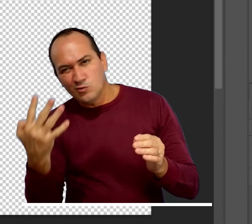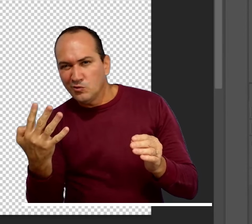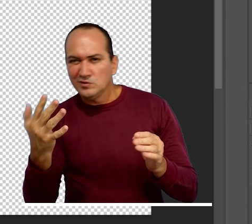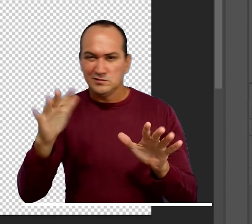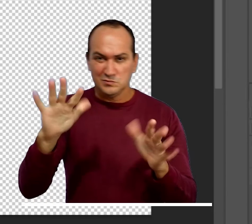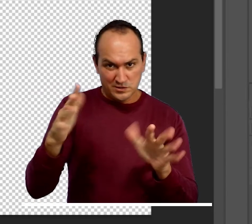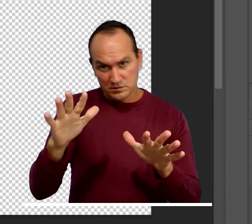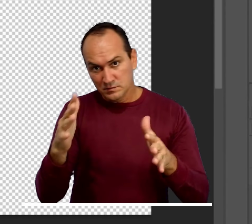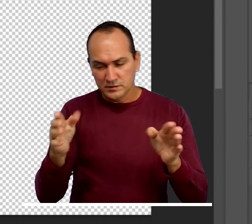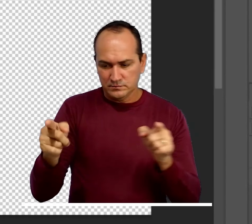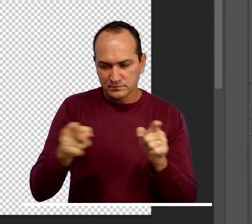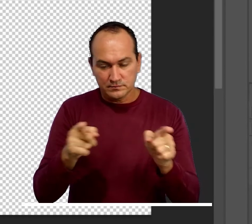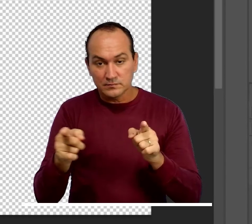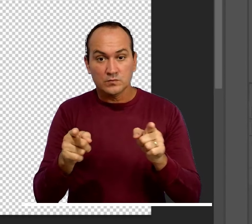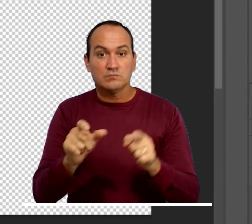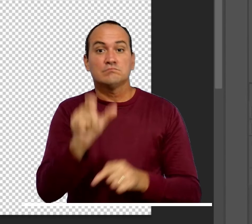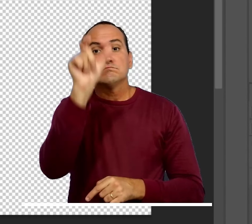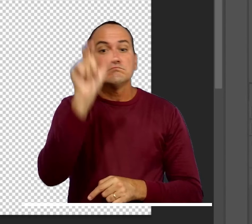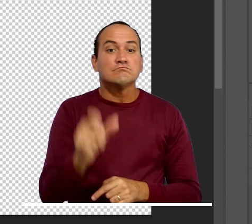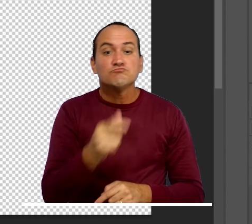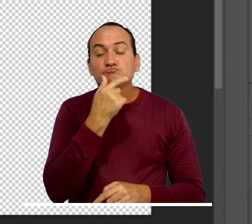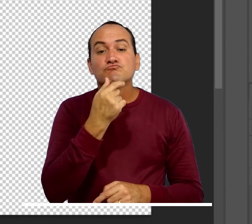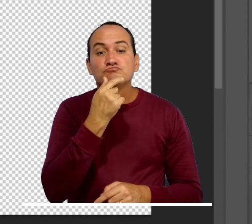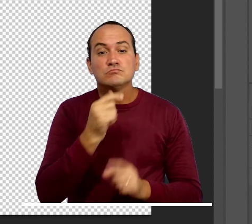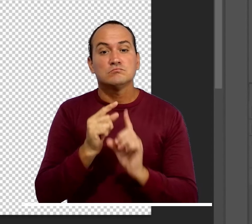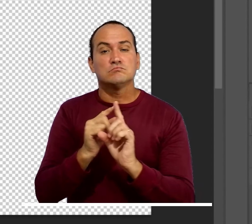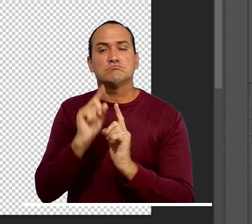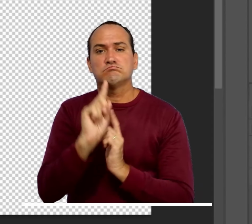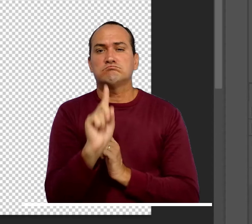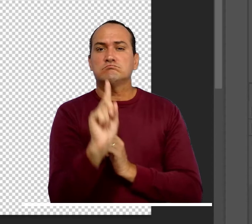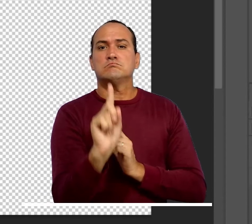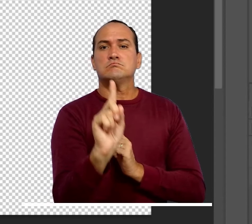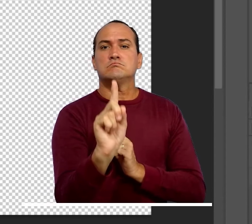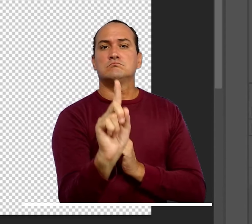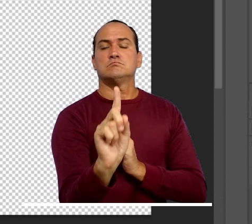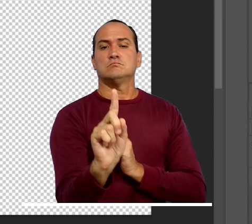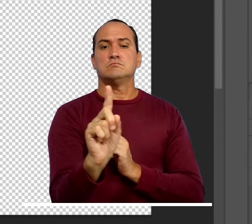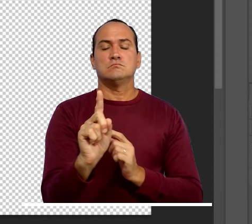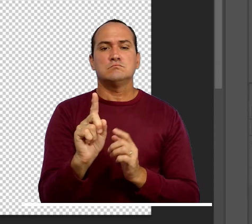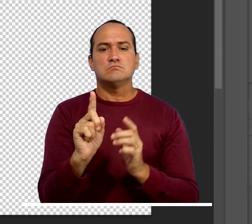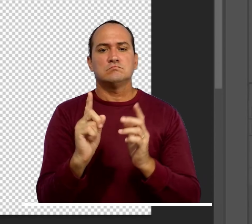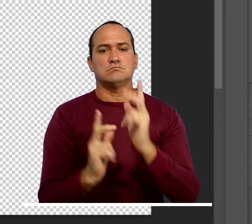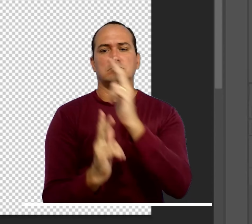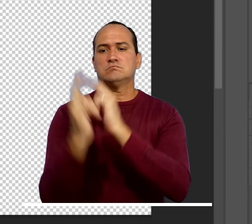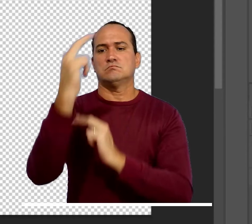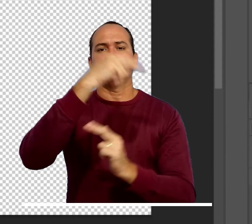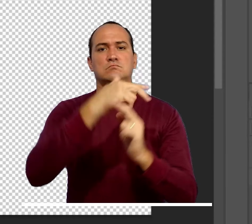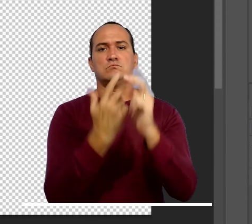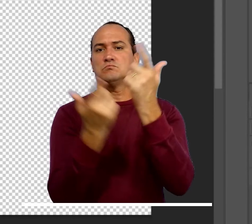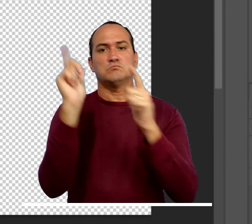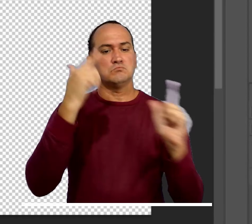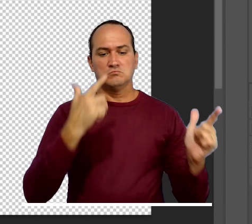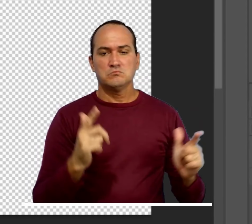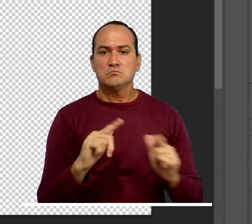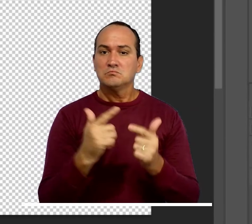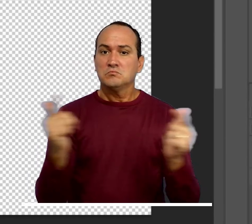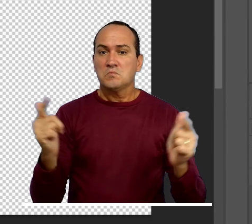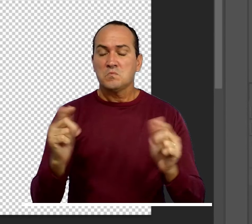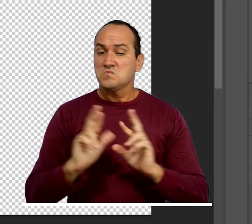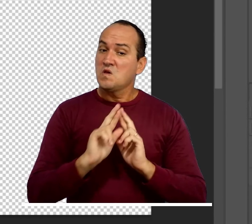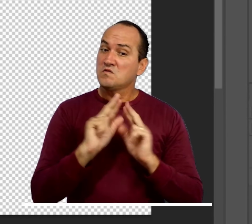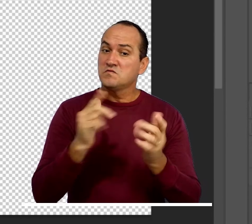menos, o ator aqui ele está correndo e ele não aparece ou não é cortado em outras partes da imagem, diferente